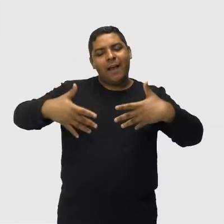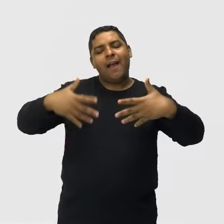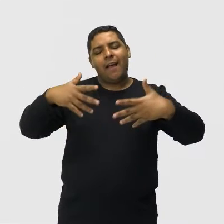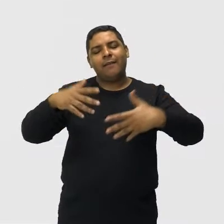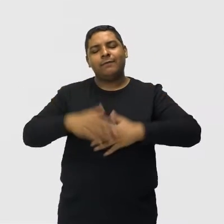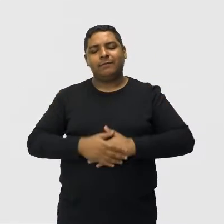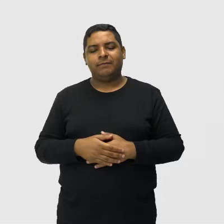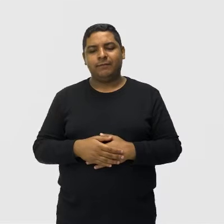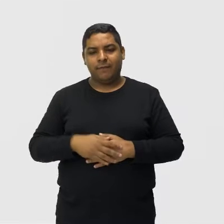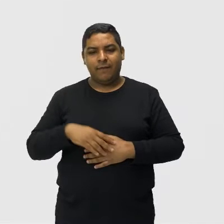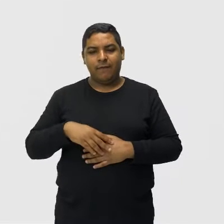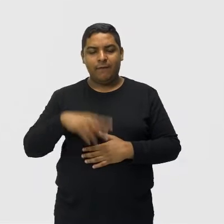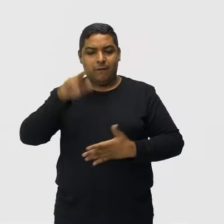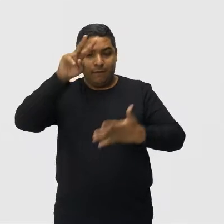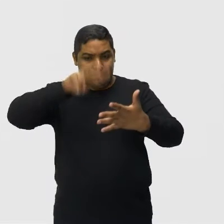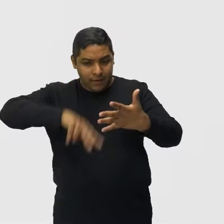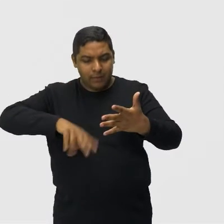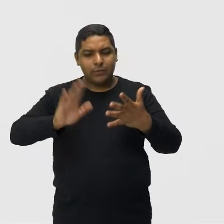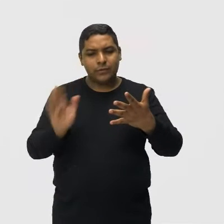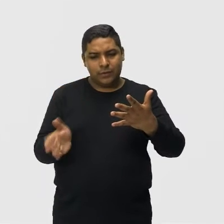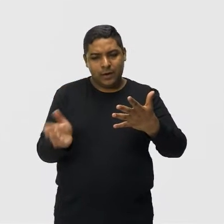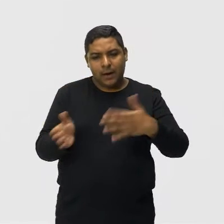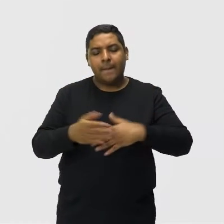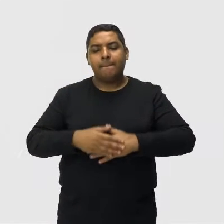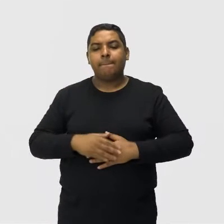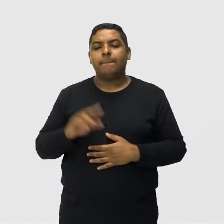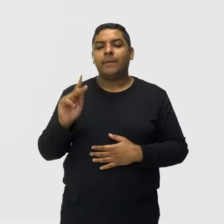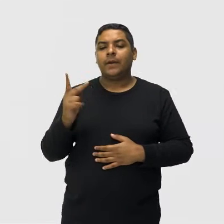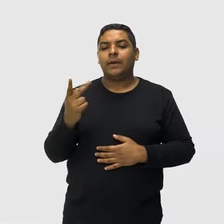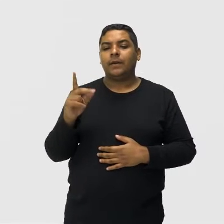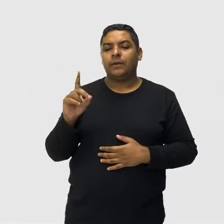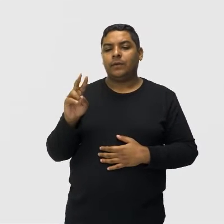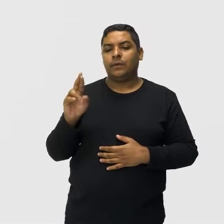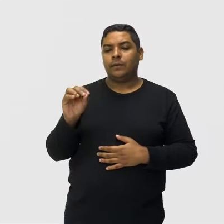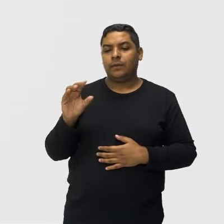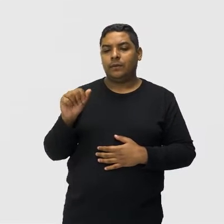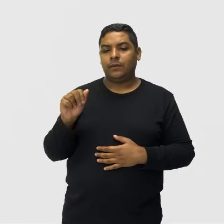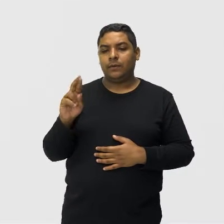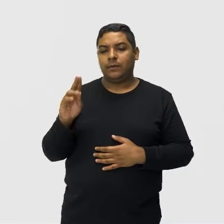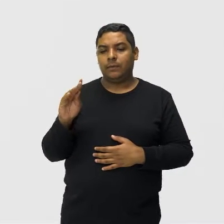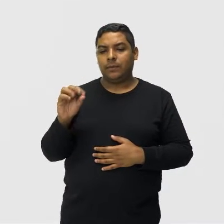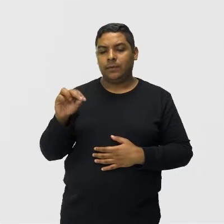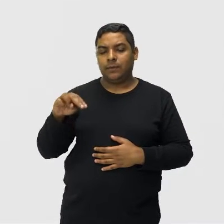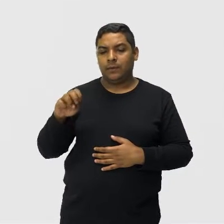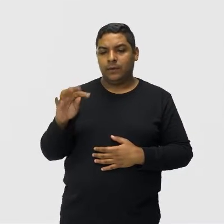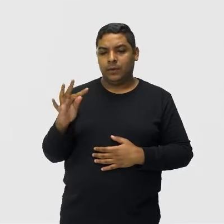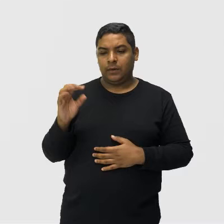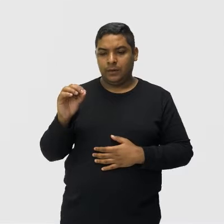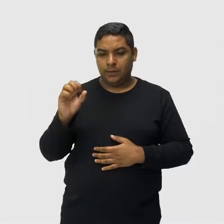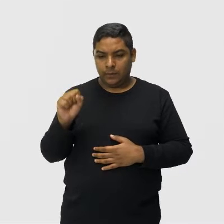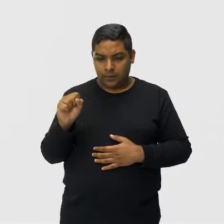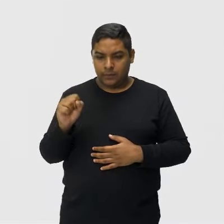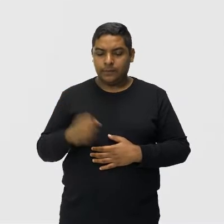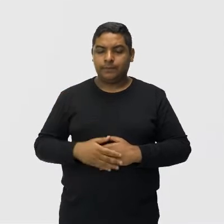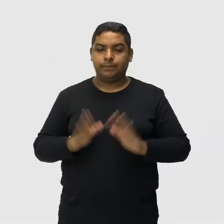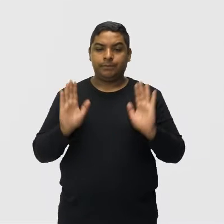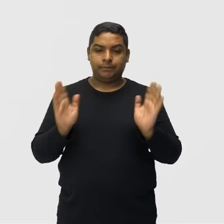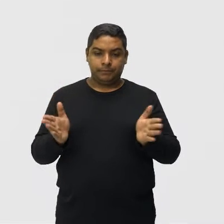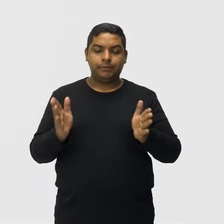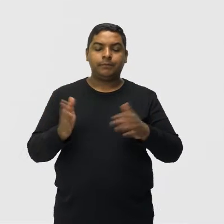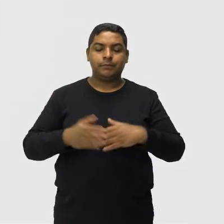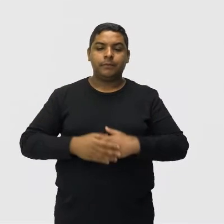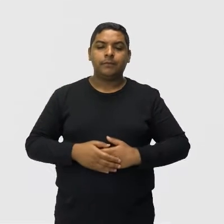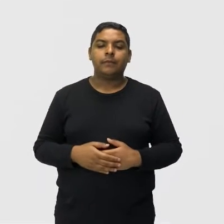sufixos importantes, como é o caso dos hidrocarbonetos, que o sufixo é a vogal O. Também já vimos, né,